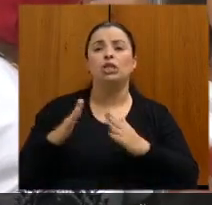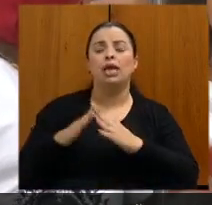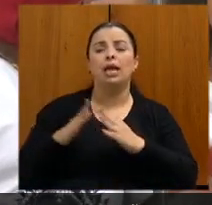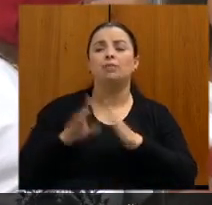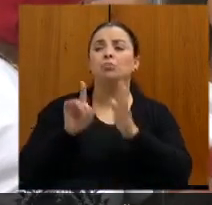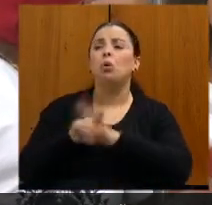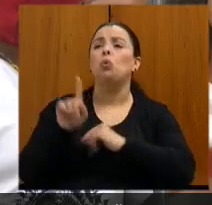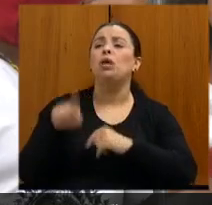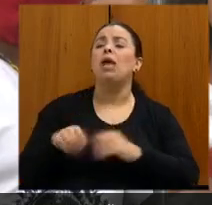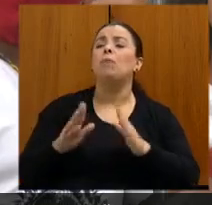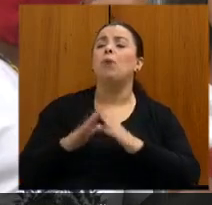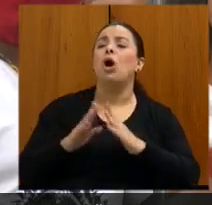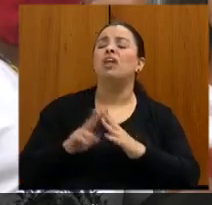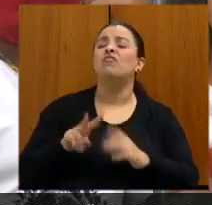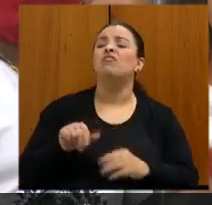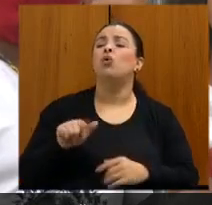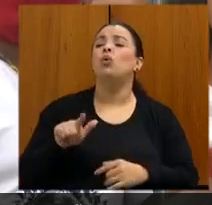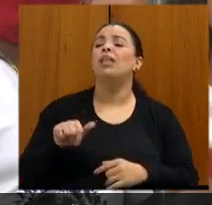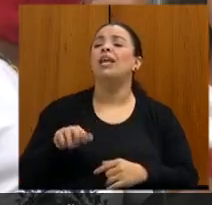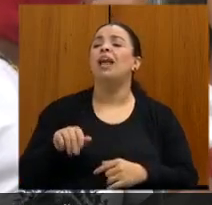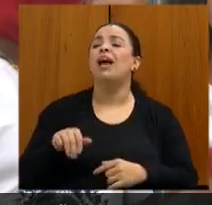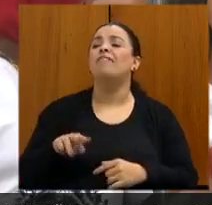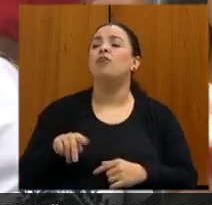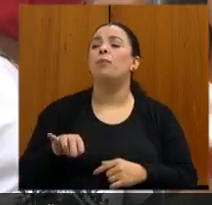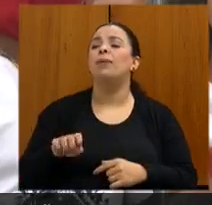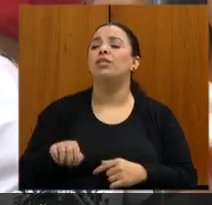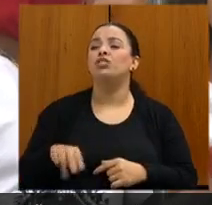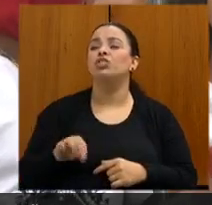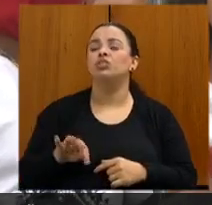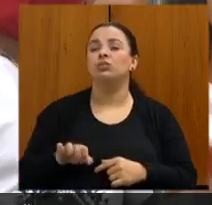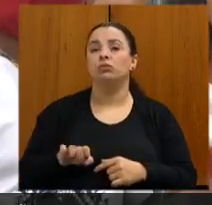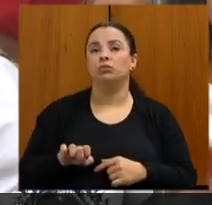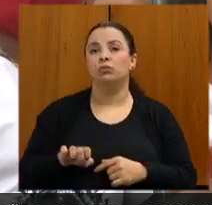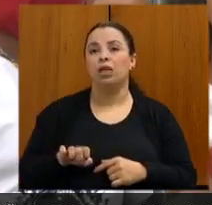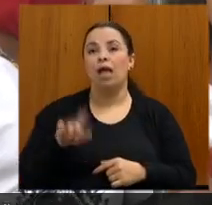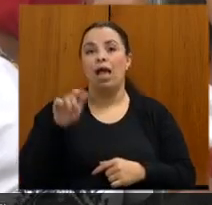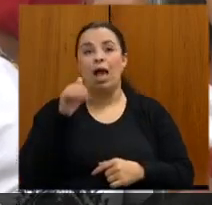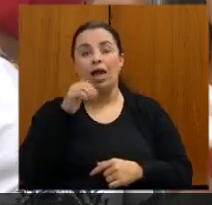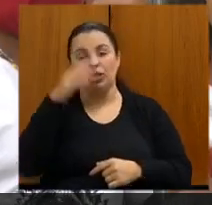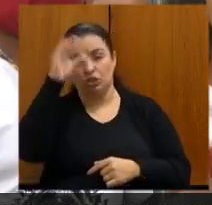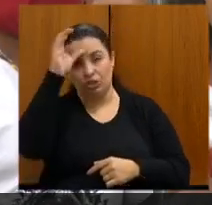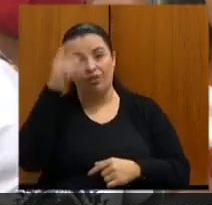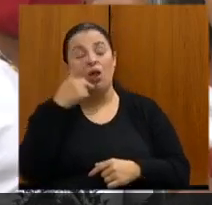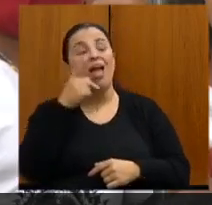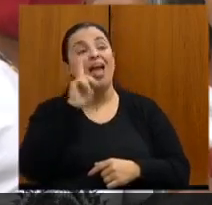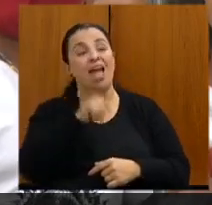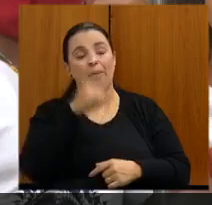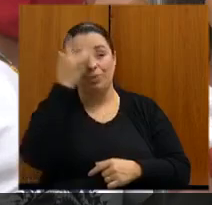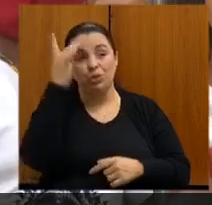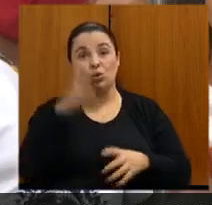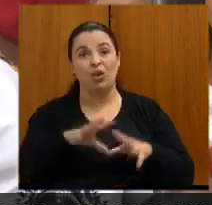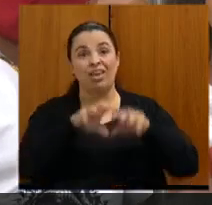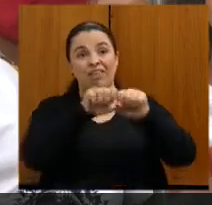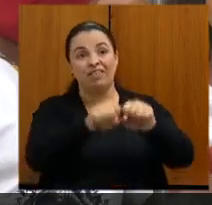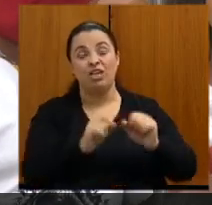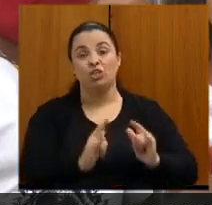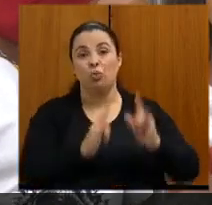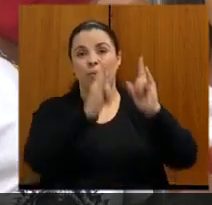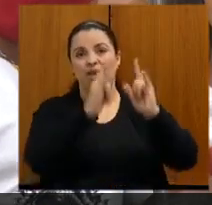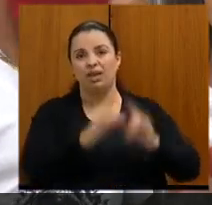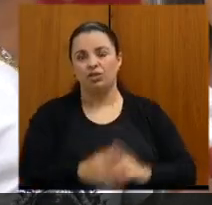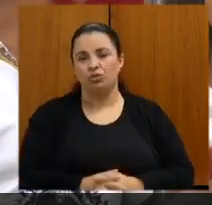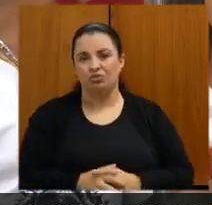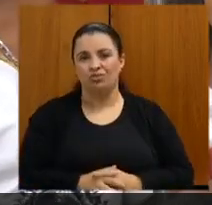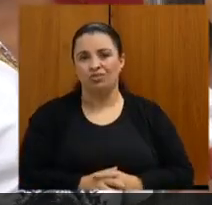quem mora em vulneravelmente é que no ditado dela que invadiu o prédio os dois prédios que nós pegamos na Afonso Pena